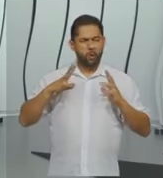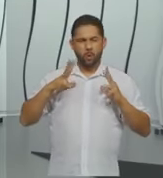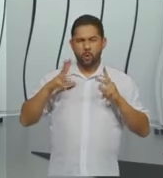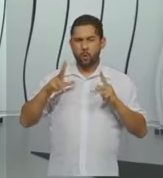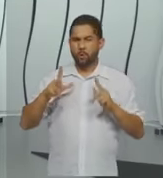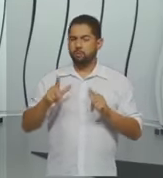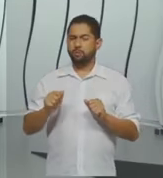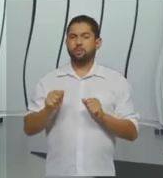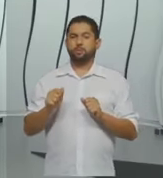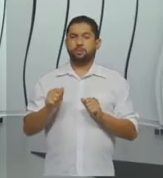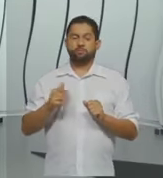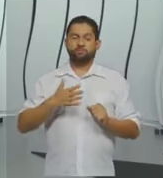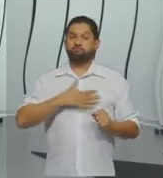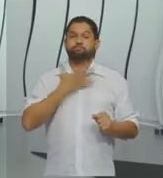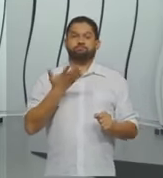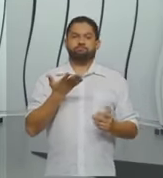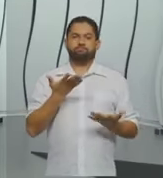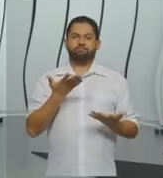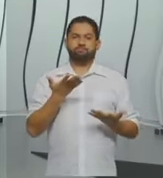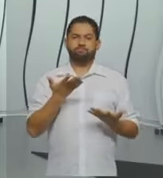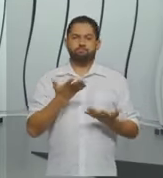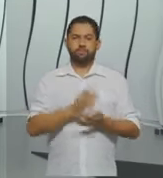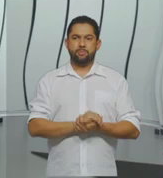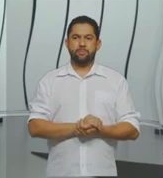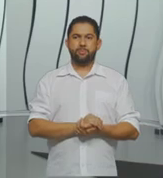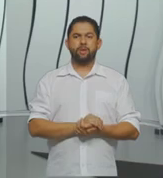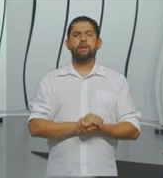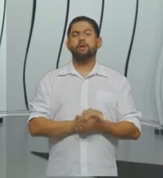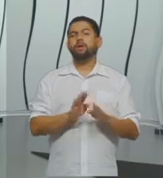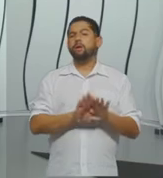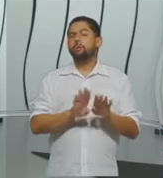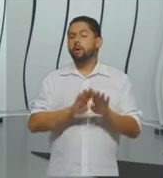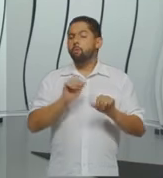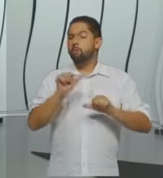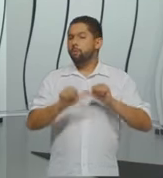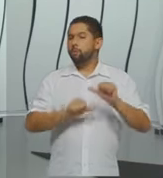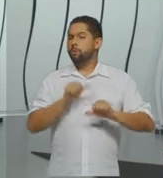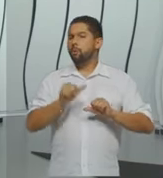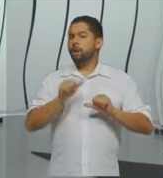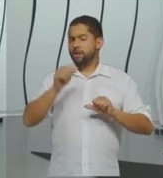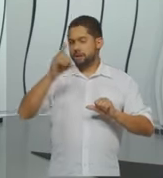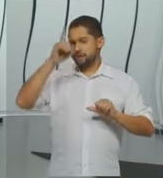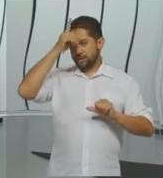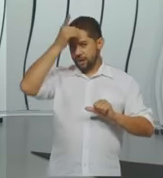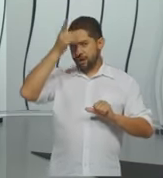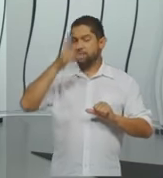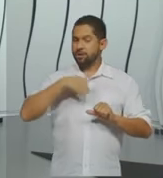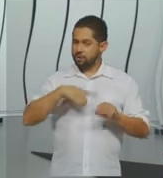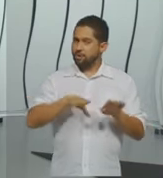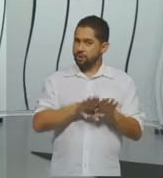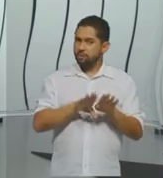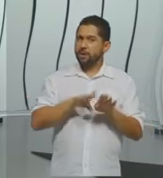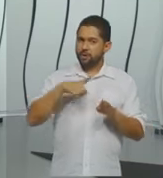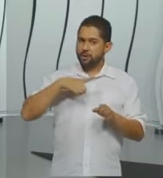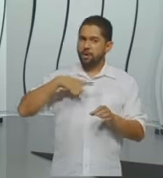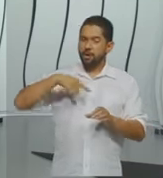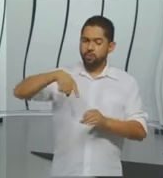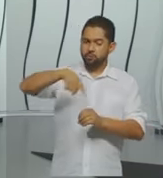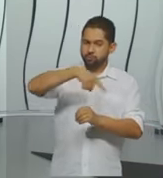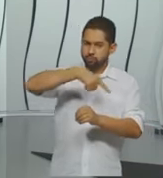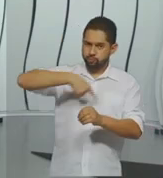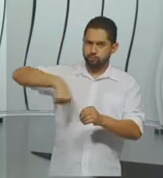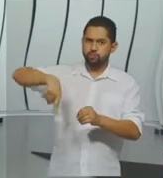revolução no contexto, no pensamento científico. Mas ele ainda assim mantinha toda aquela ideia de padrão circular de